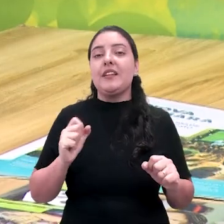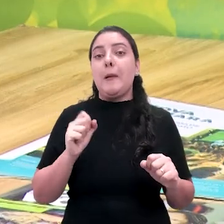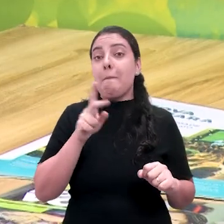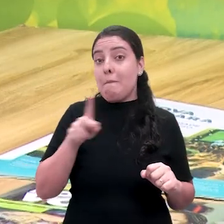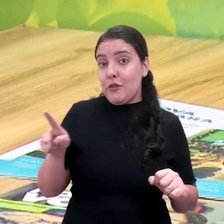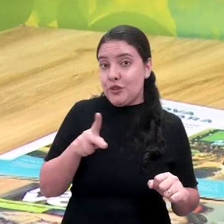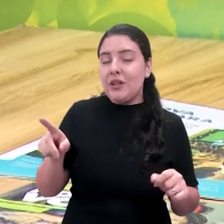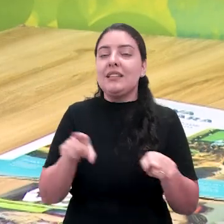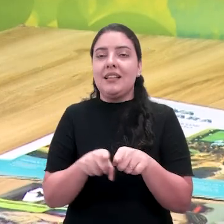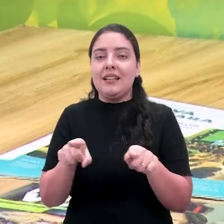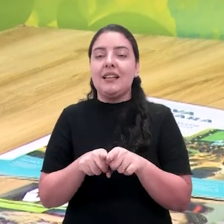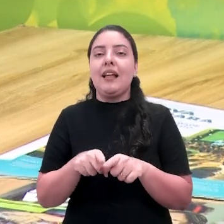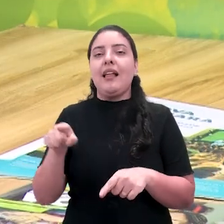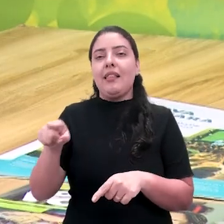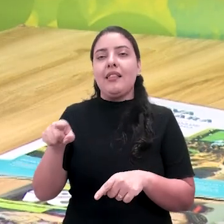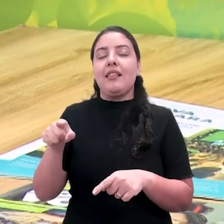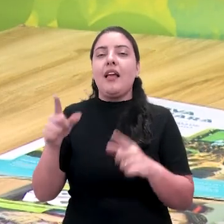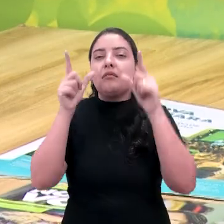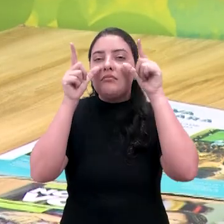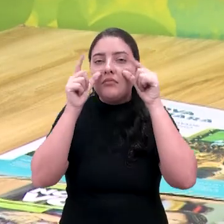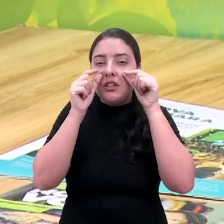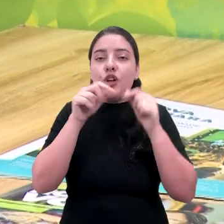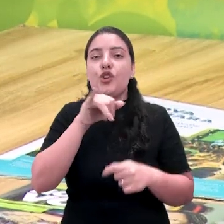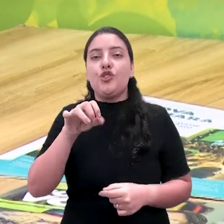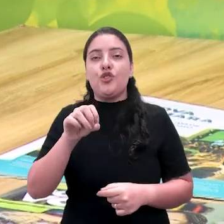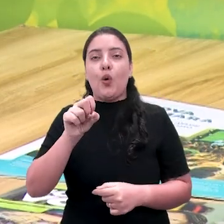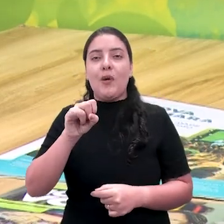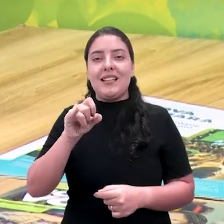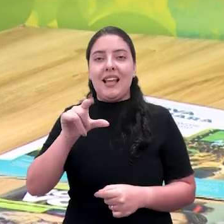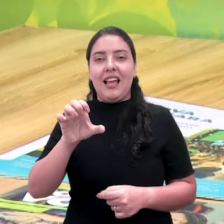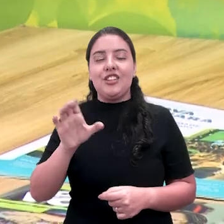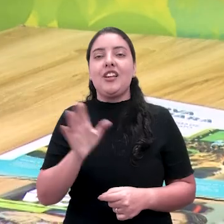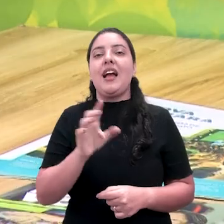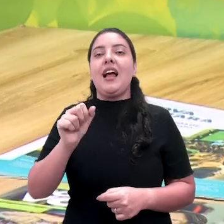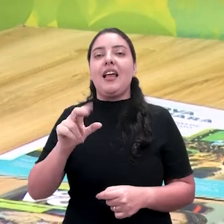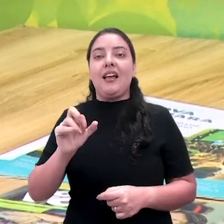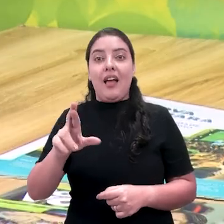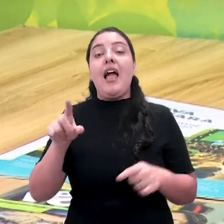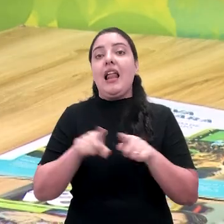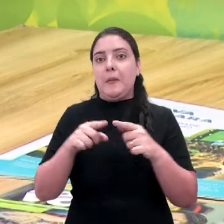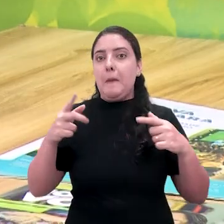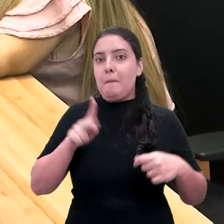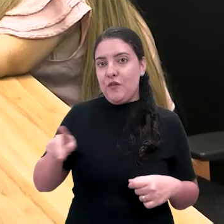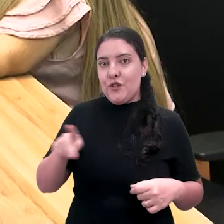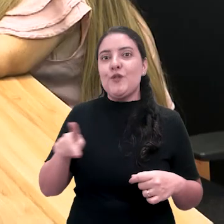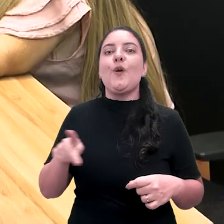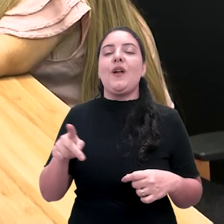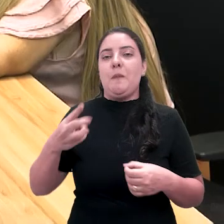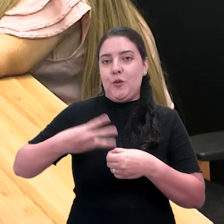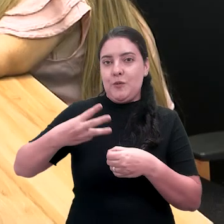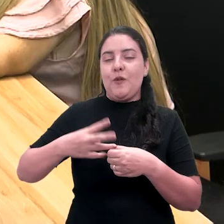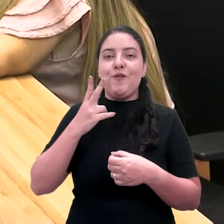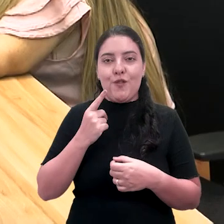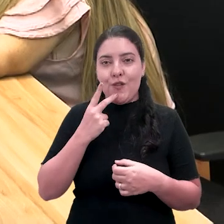professora, que ela tem baixa visão, que é a Josilene Alencar. Sim. Ela é professora também da rede municipal. Que bacana. E ela atua também